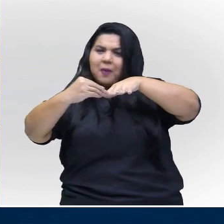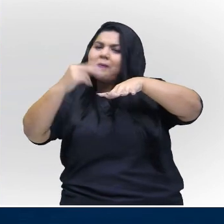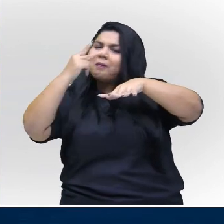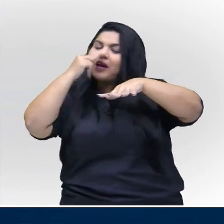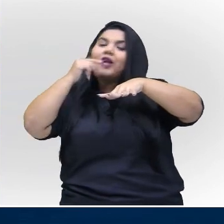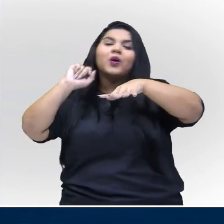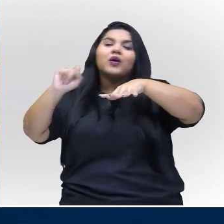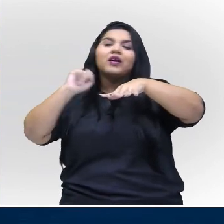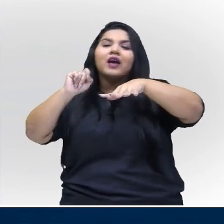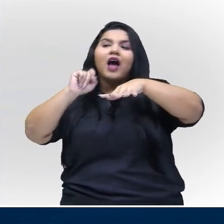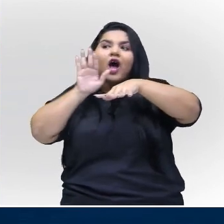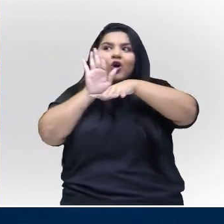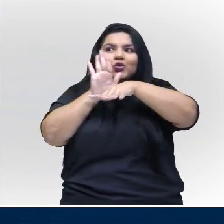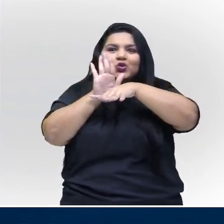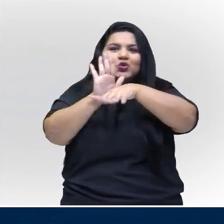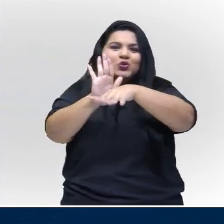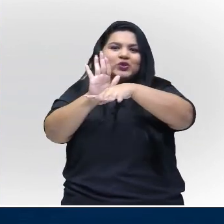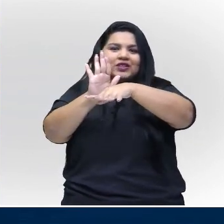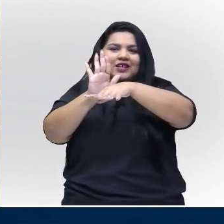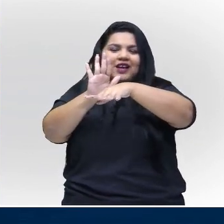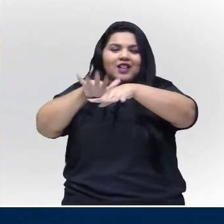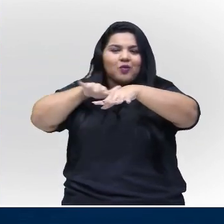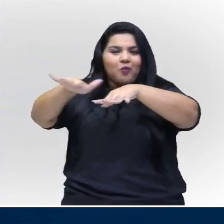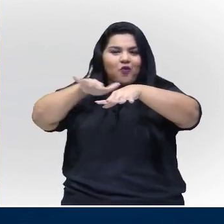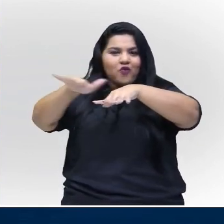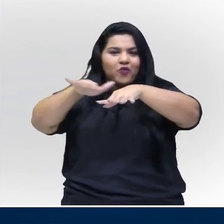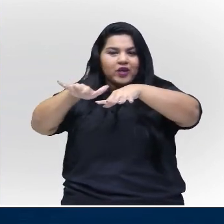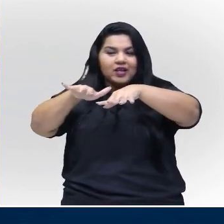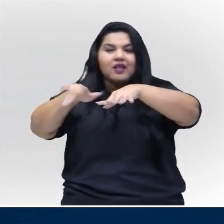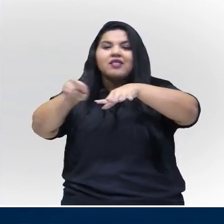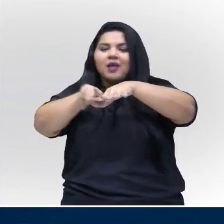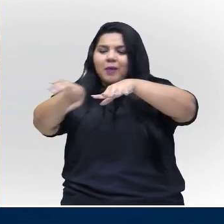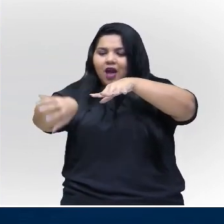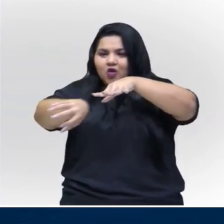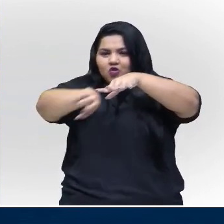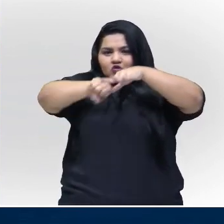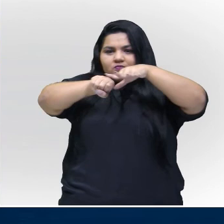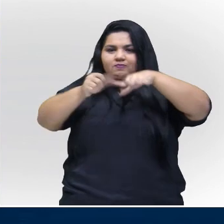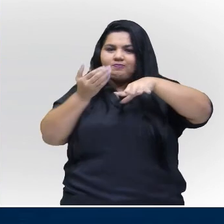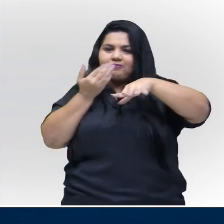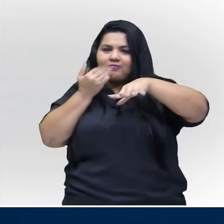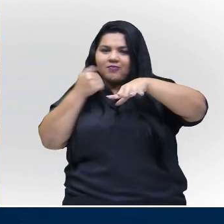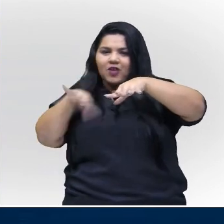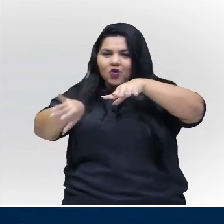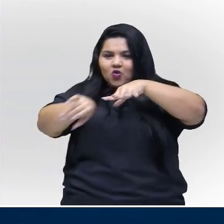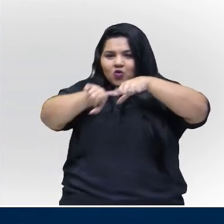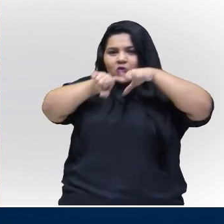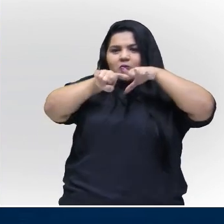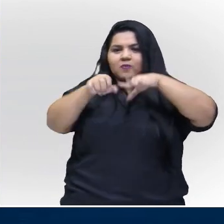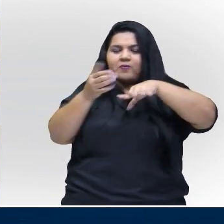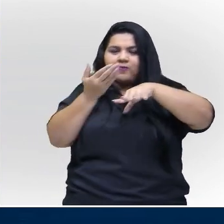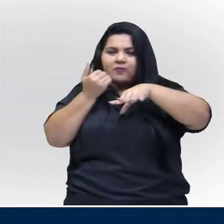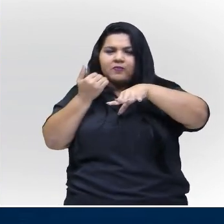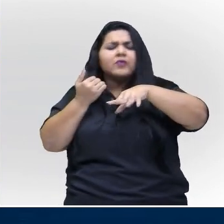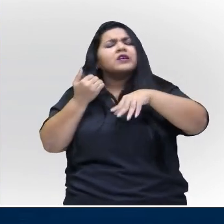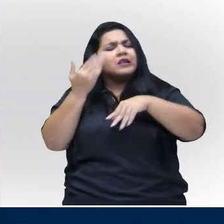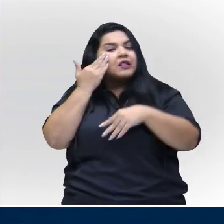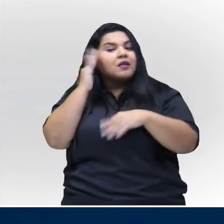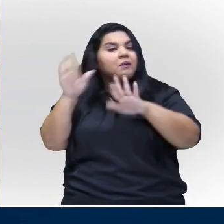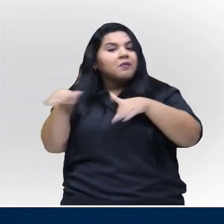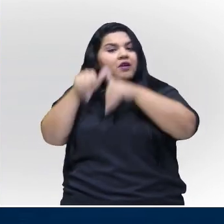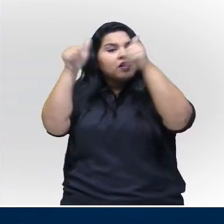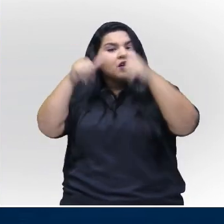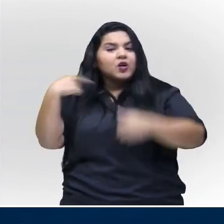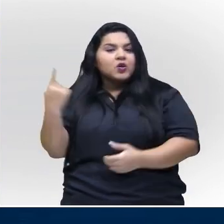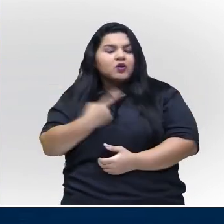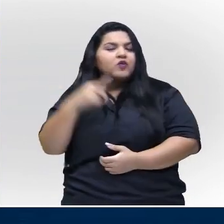na locomoção, né, da célula e também na captura de alimento, certo? Então, para a gente entender melhor, a gente vai